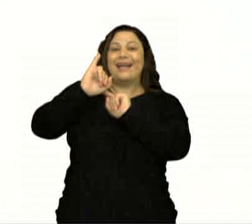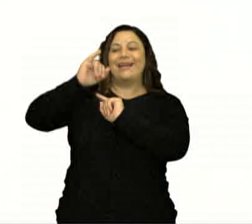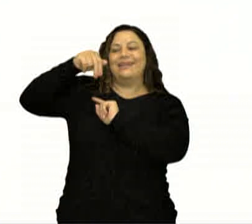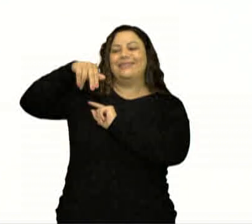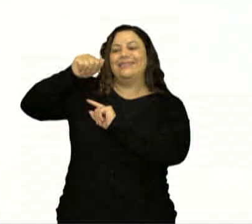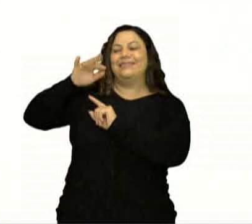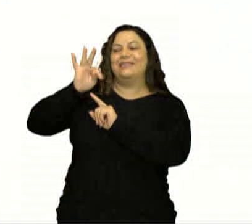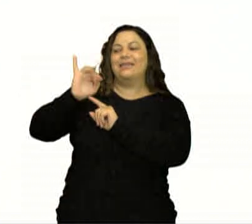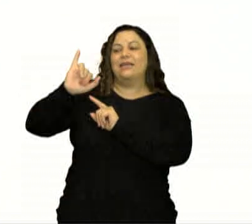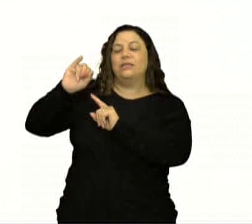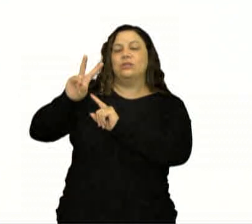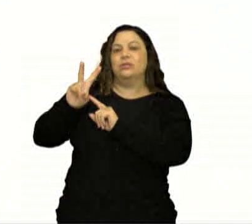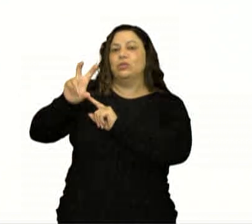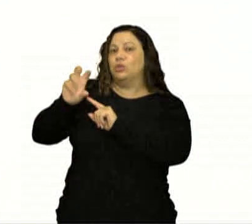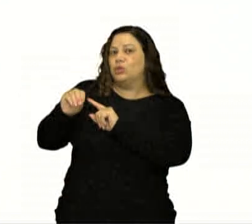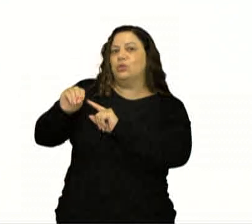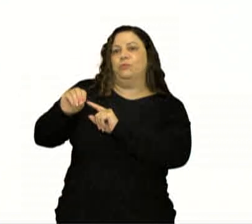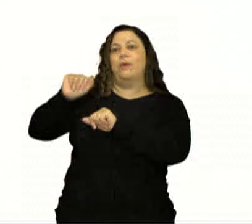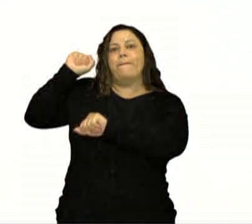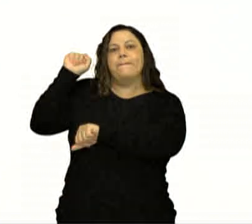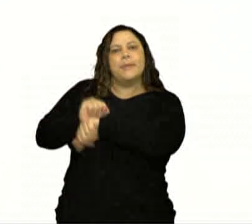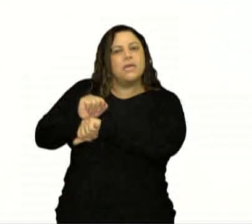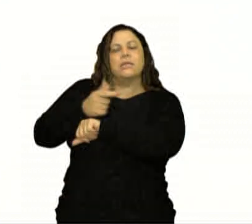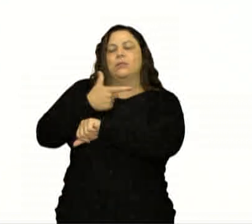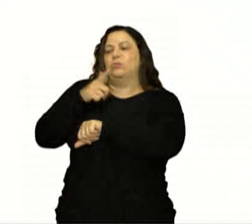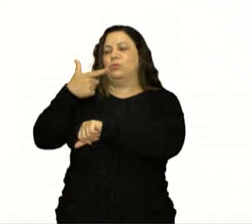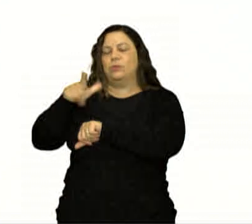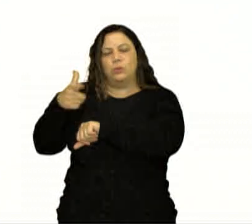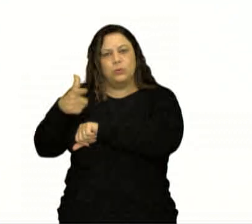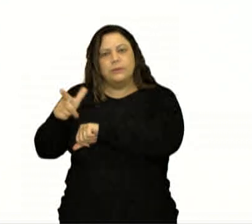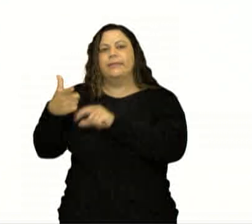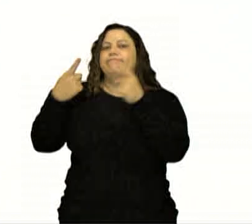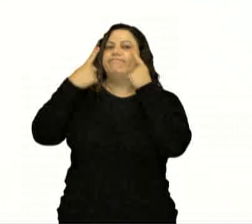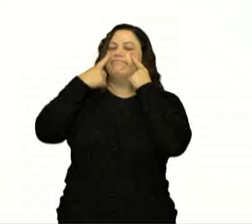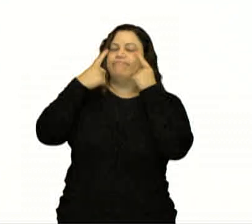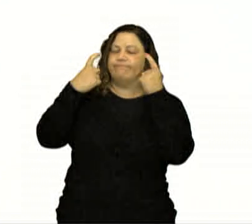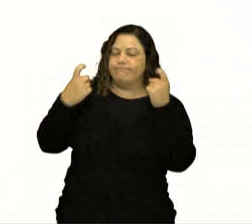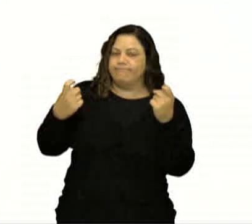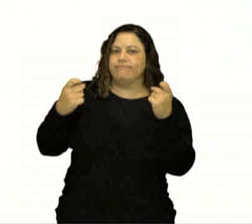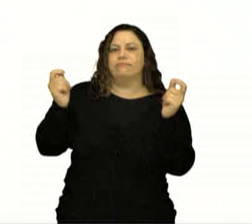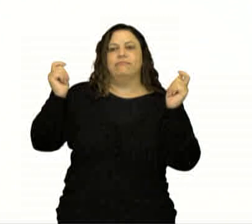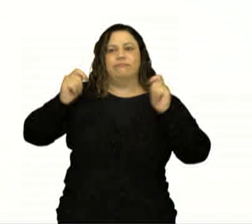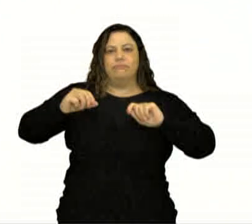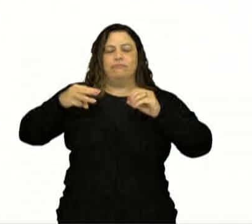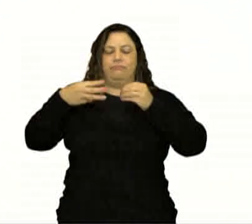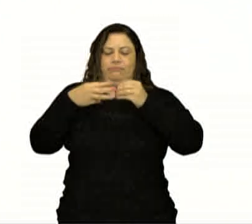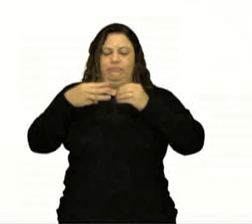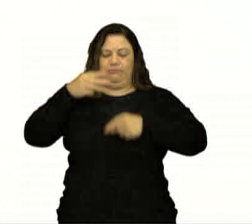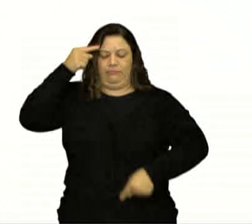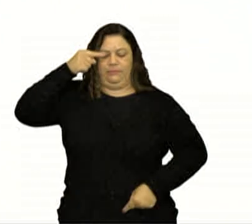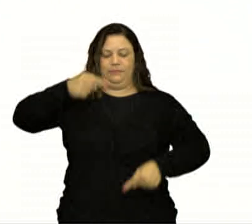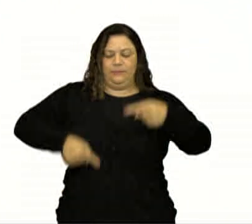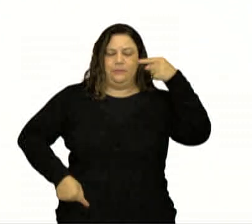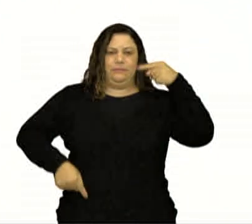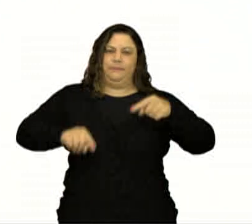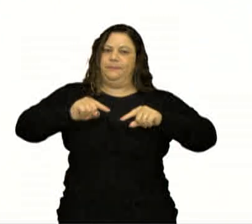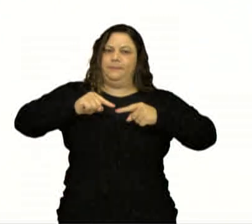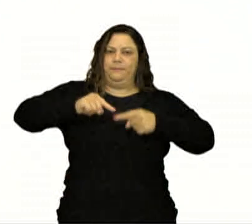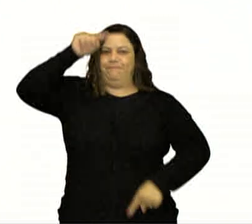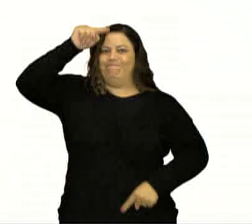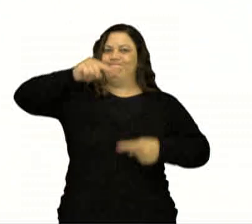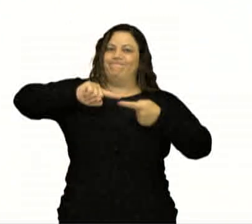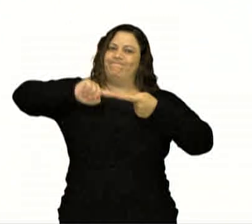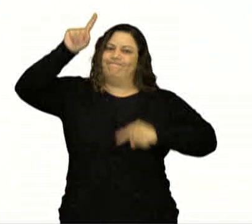glândulas lacrimais não estão, os genes das glândulas lacrimais não estão ativos em células do estômago também produzindo lágrima,